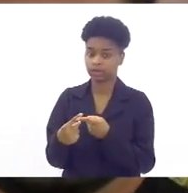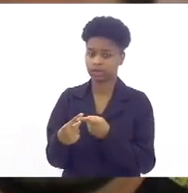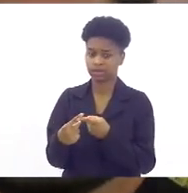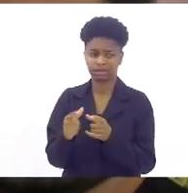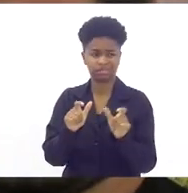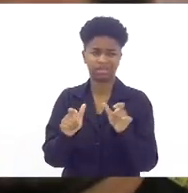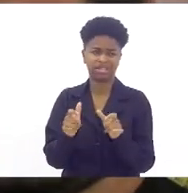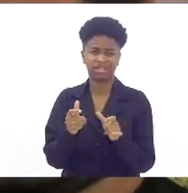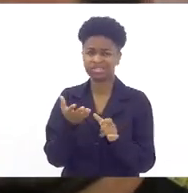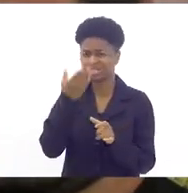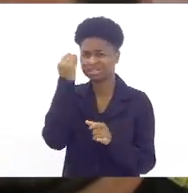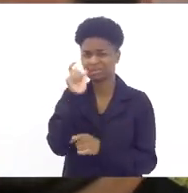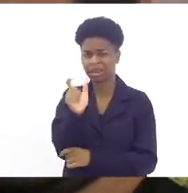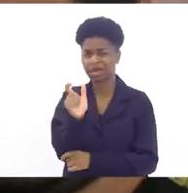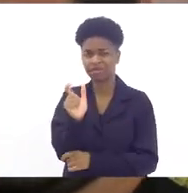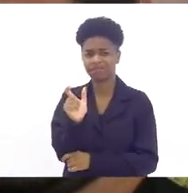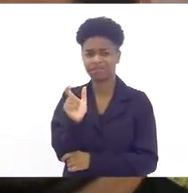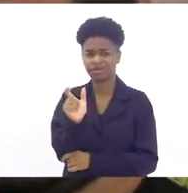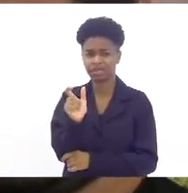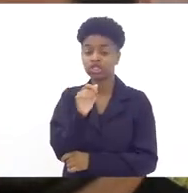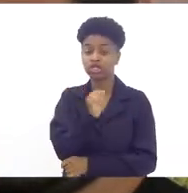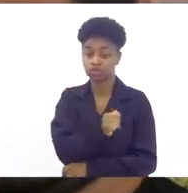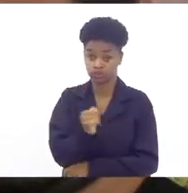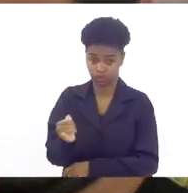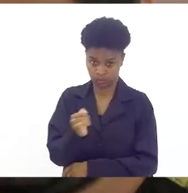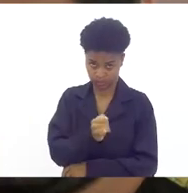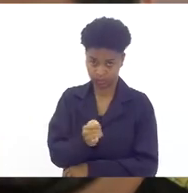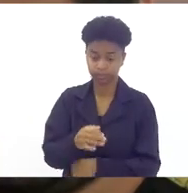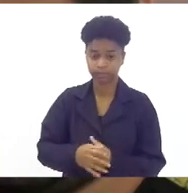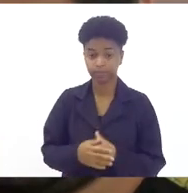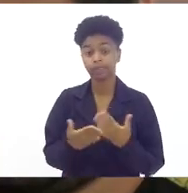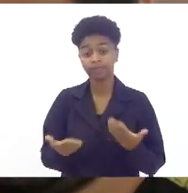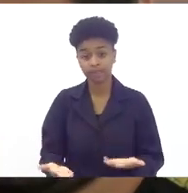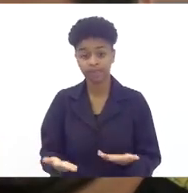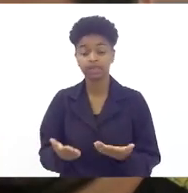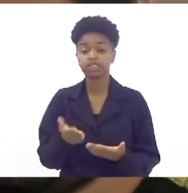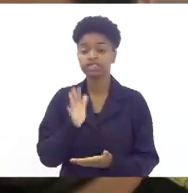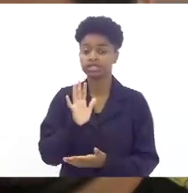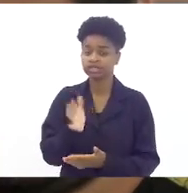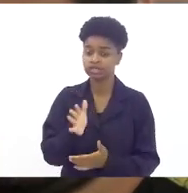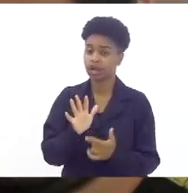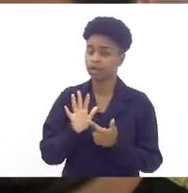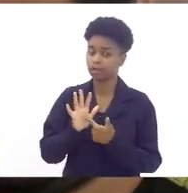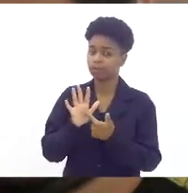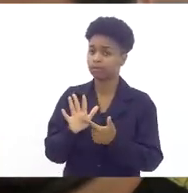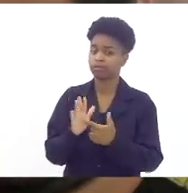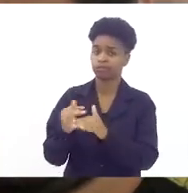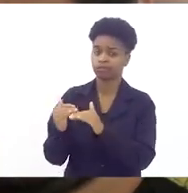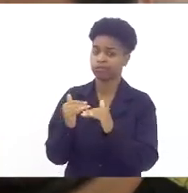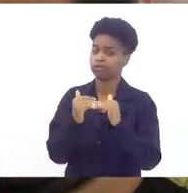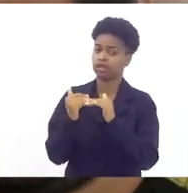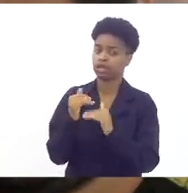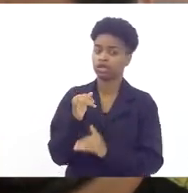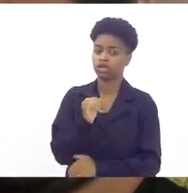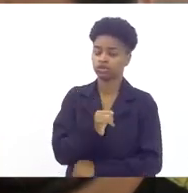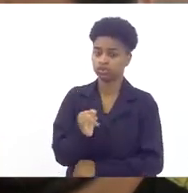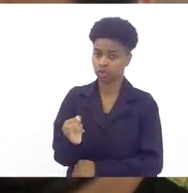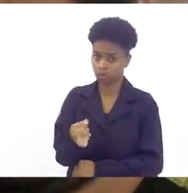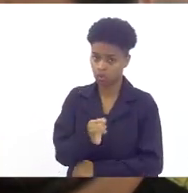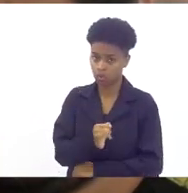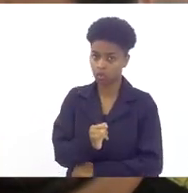faltou a palavra isso é um instrutores e que foi da isonomia desses instrutores